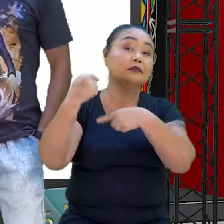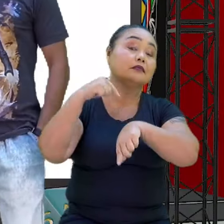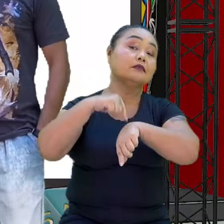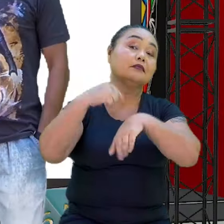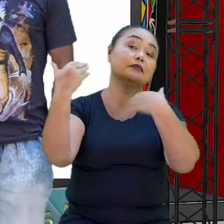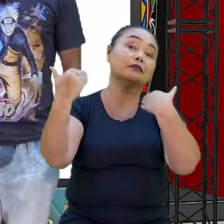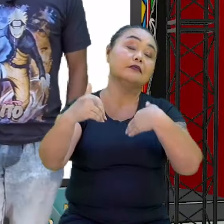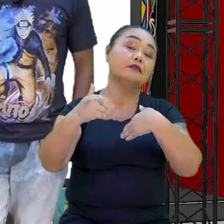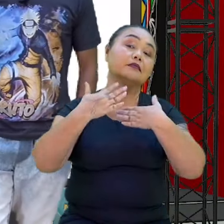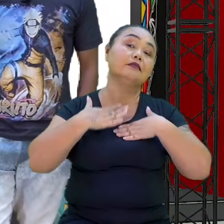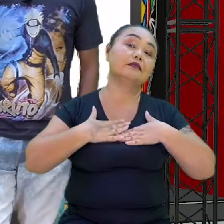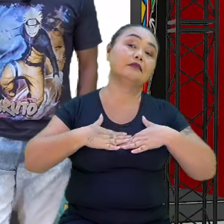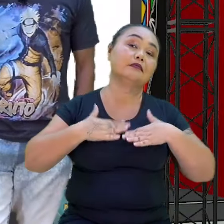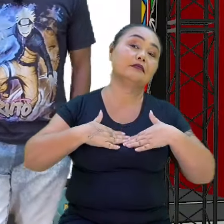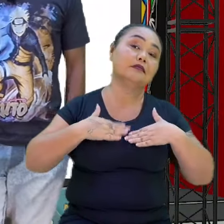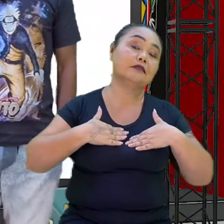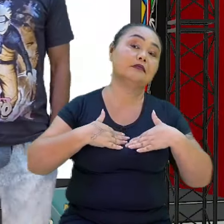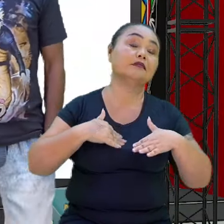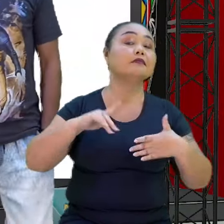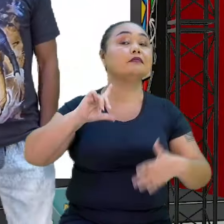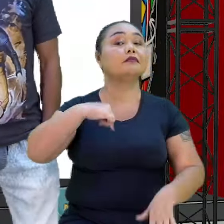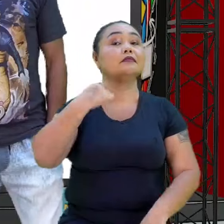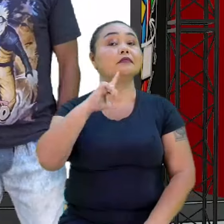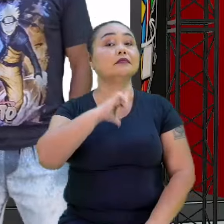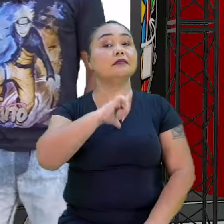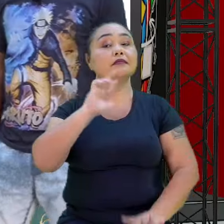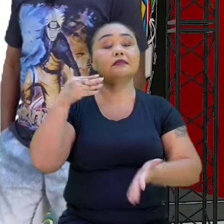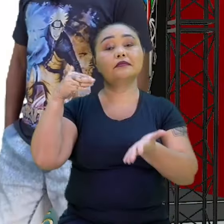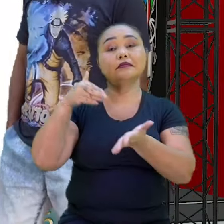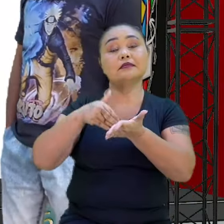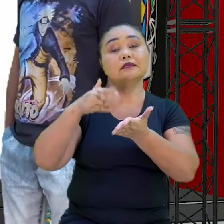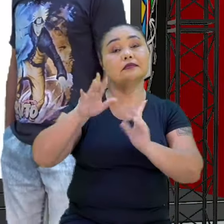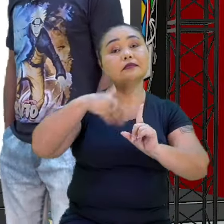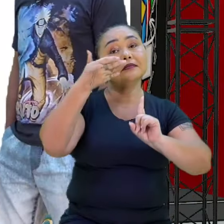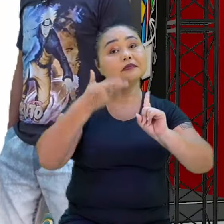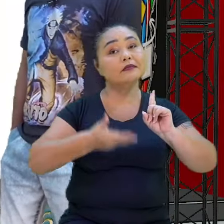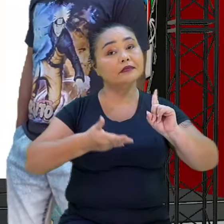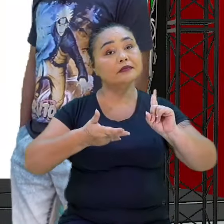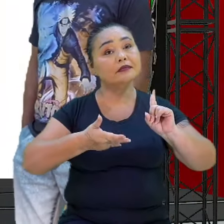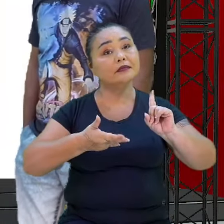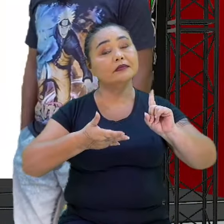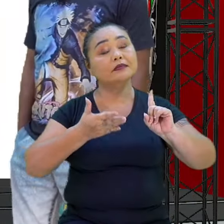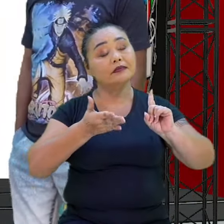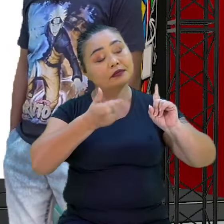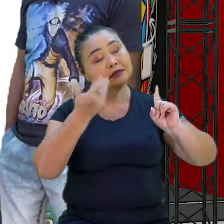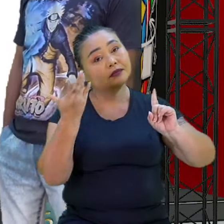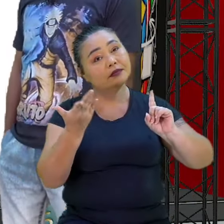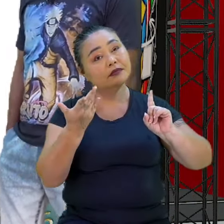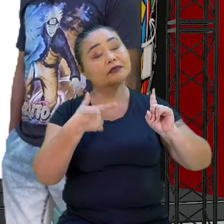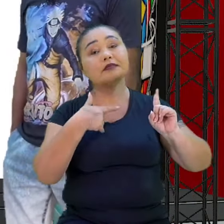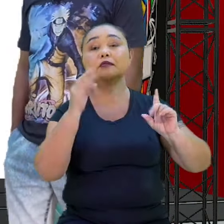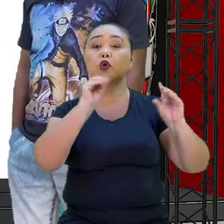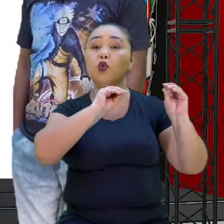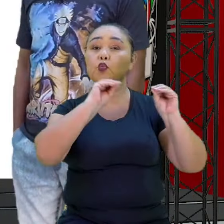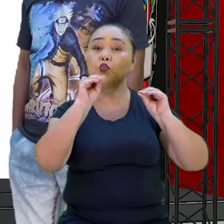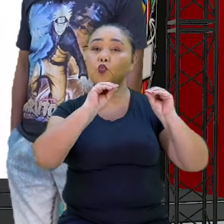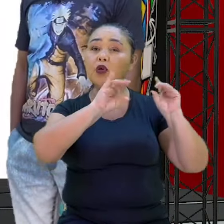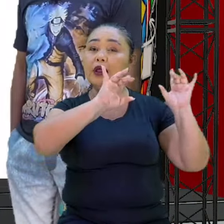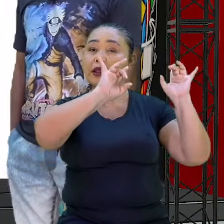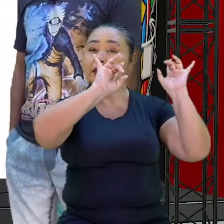Total isso mesmo e hoje temos também o nosso último oferecimento do dia ou seja beijo especial todos os